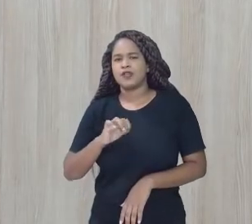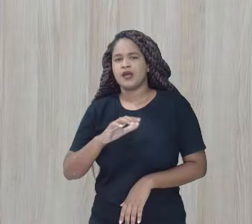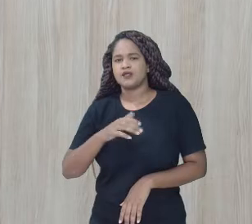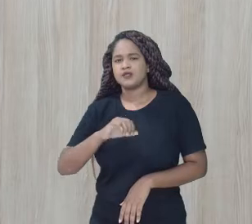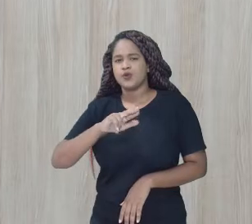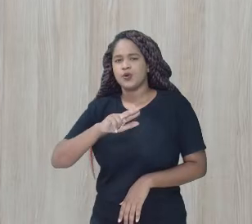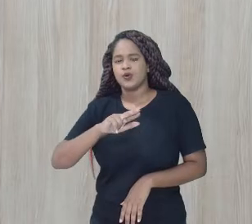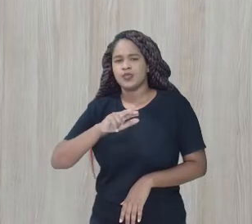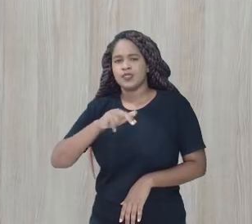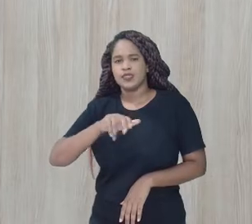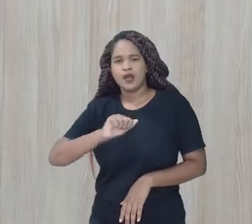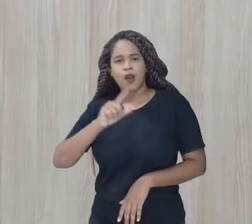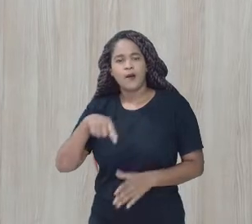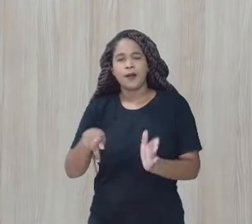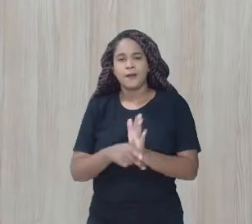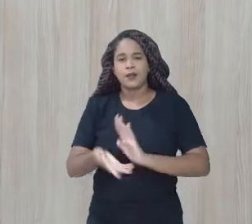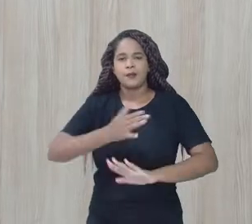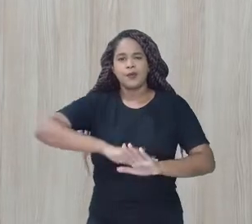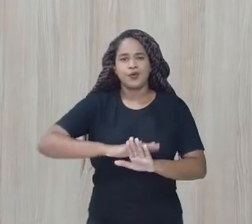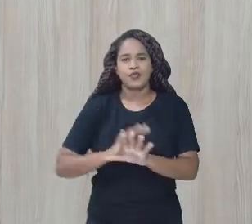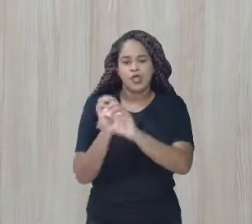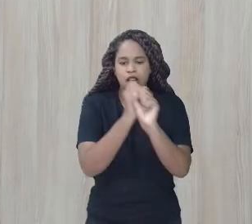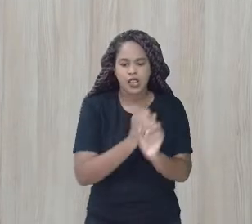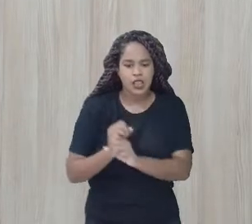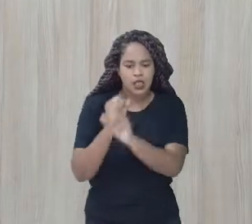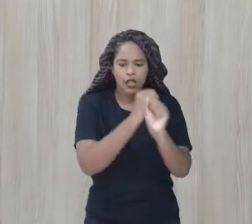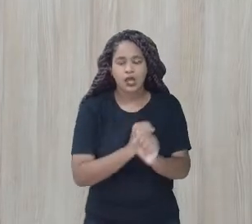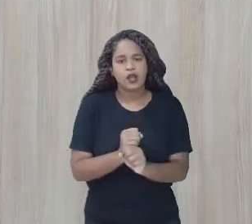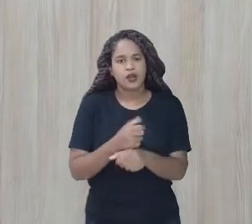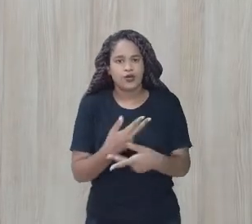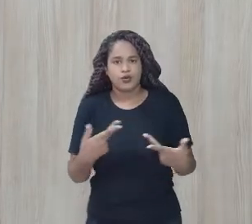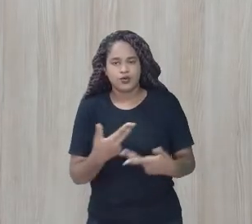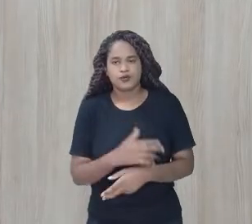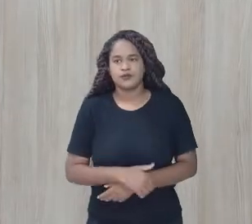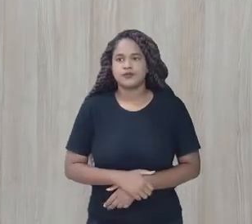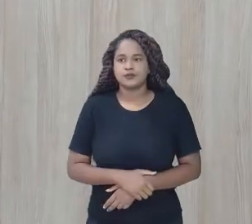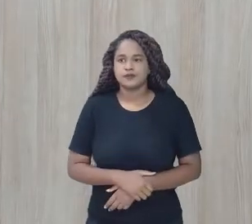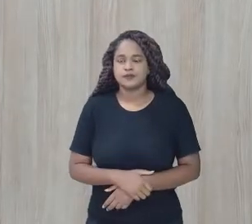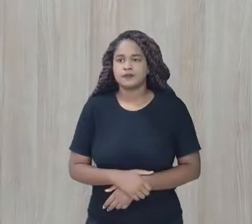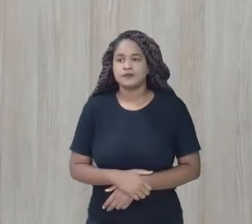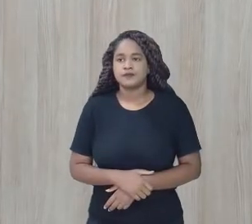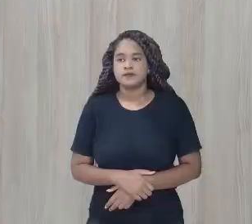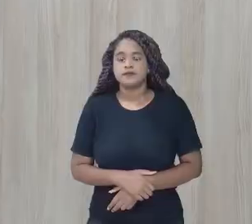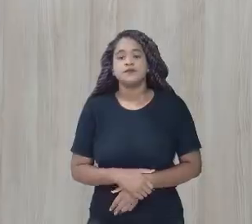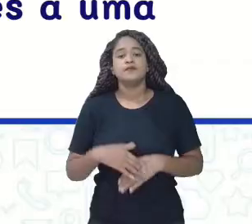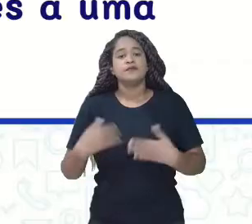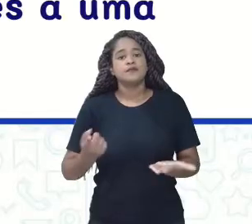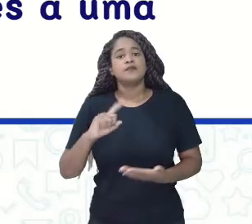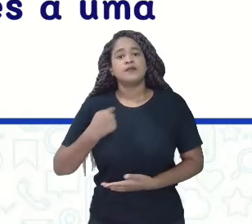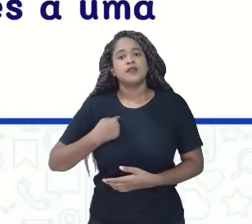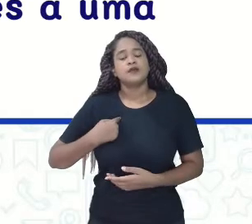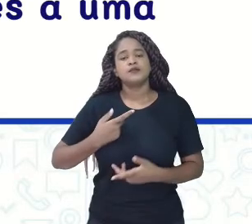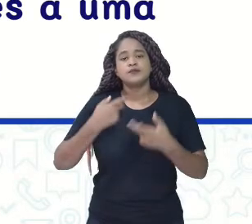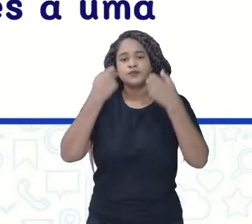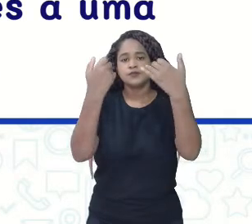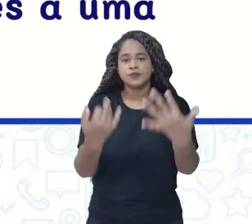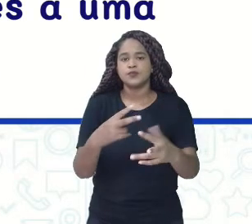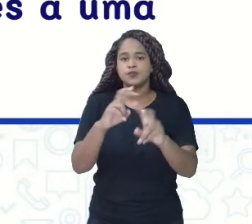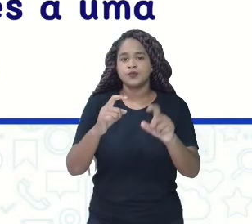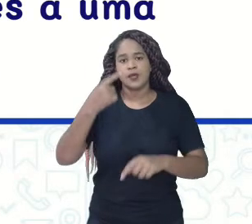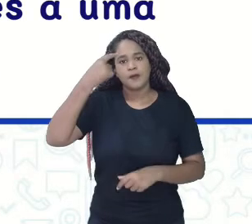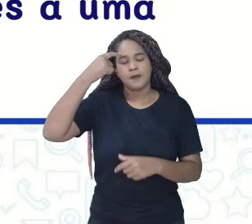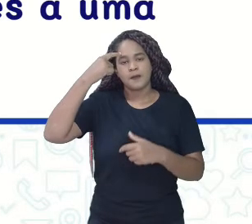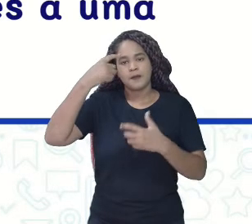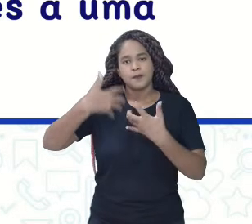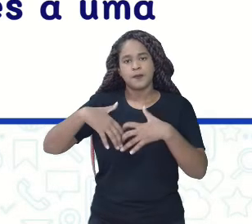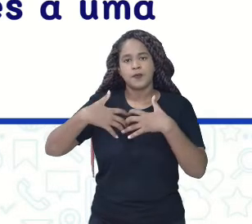vem desse tipo de atitude, de computar, de calcular alguma coisa, né? Daí a gente falou sobre pensamento computacional. E olha a grande novidade